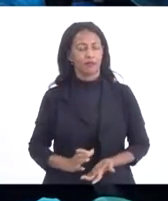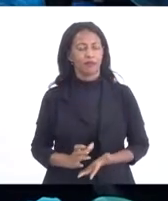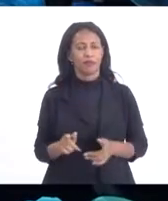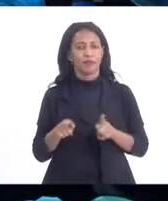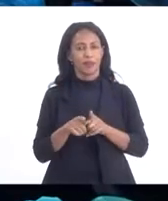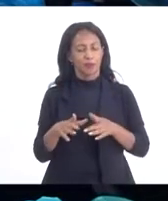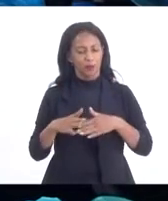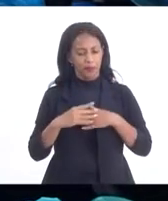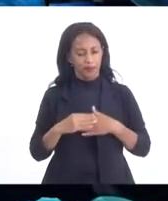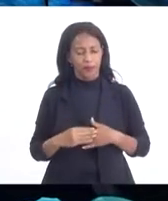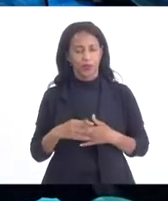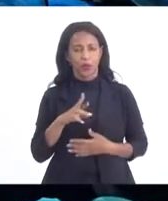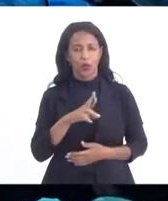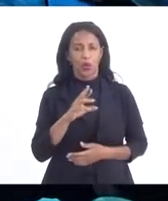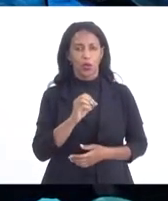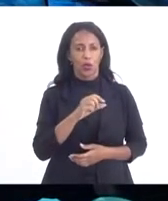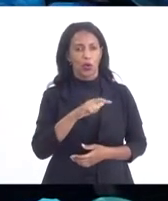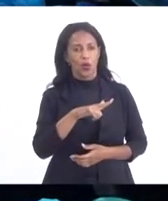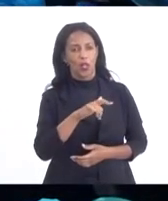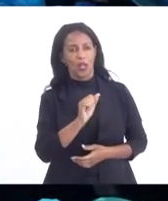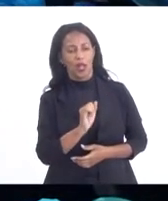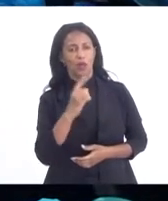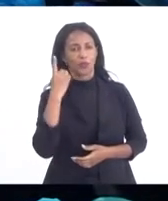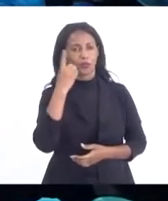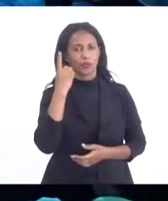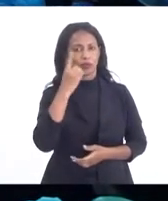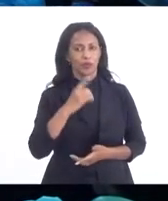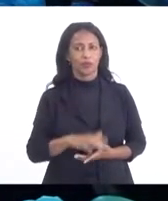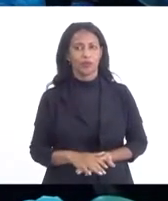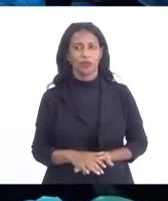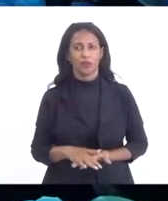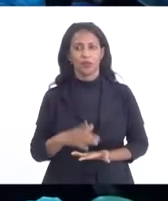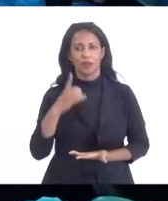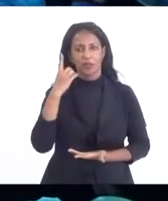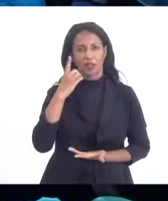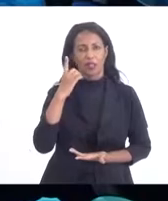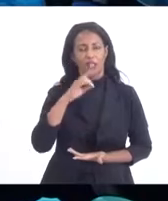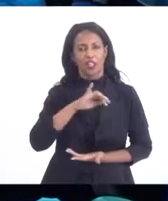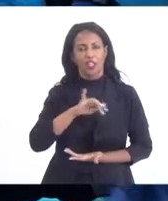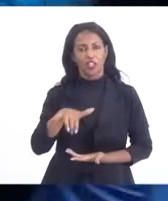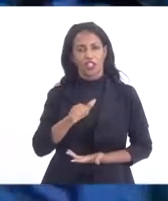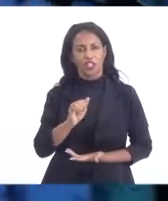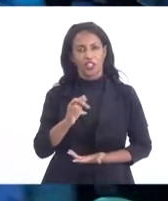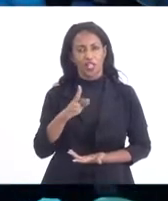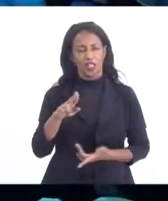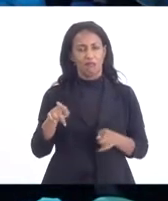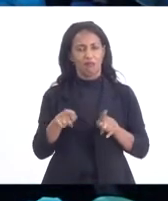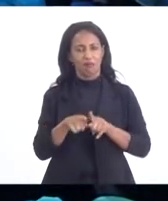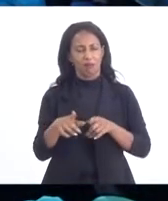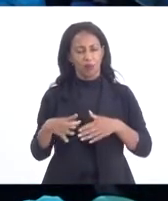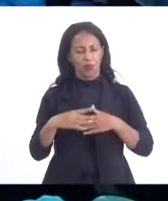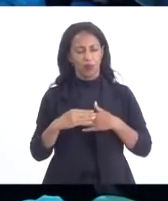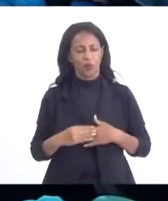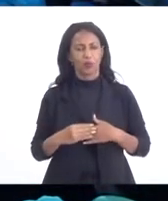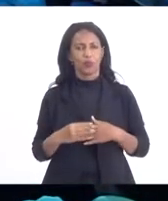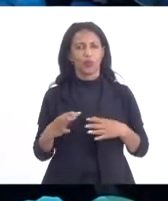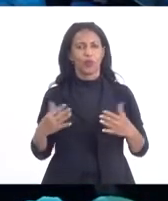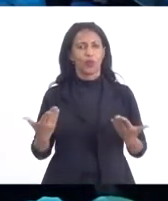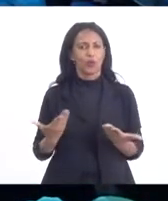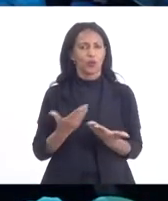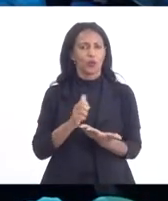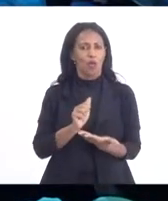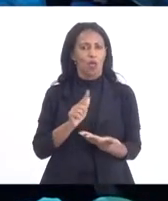Quero cumprimentar Ronaldo Anchieta também, nosso querido deputado. Nosso deputado Jair Bittencourt também. Cumprimentando nosso